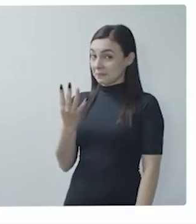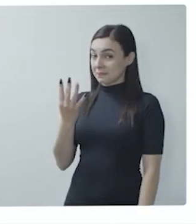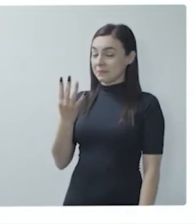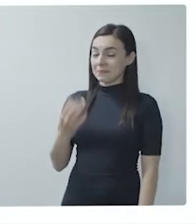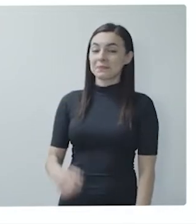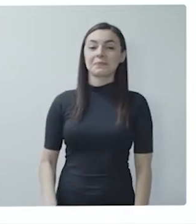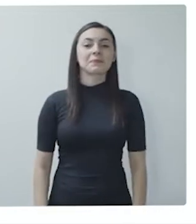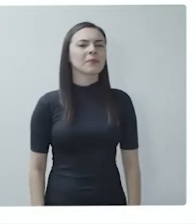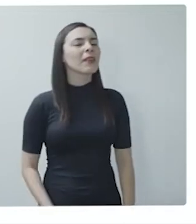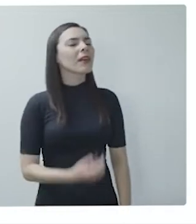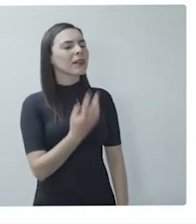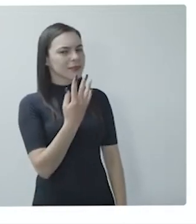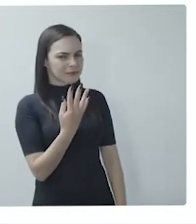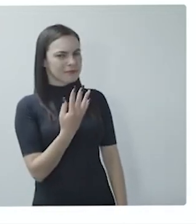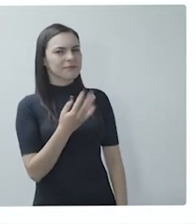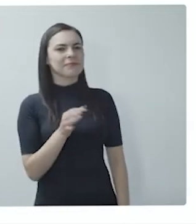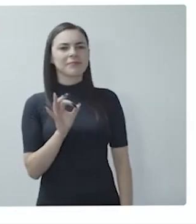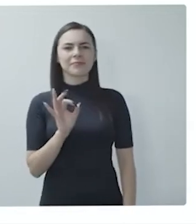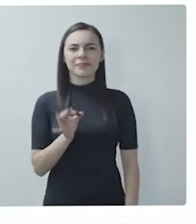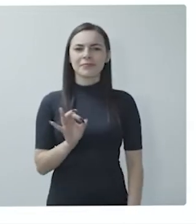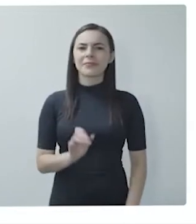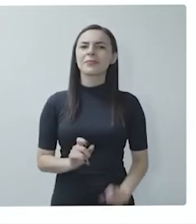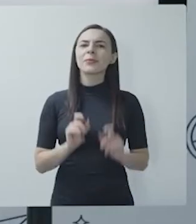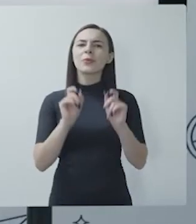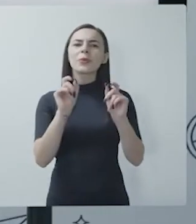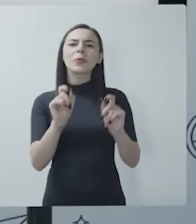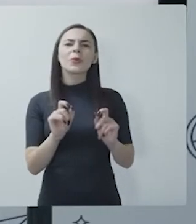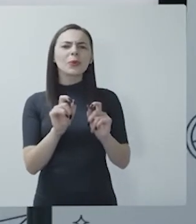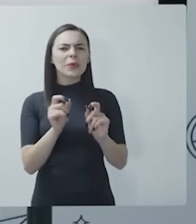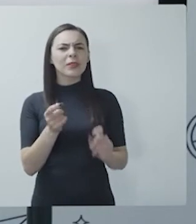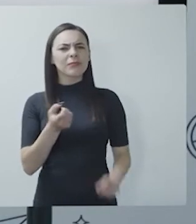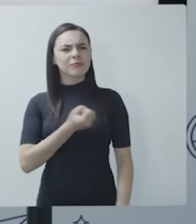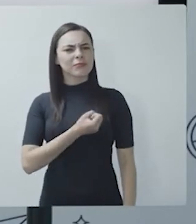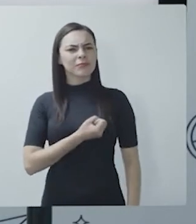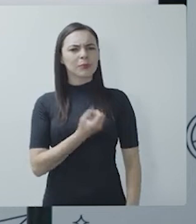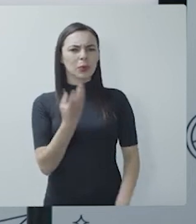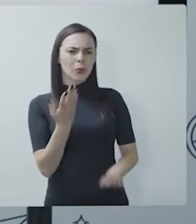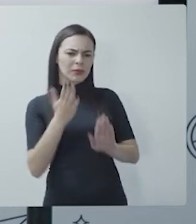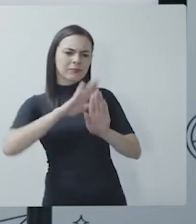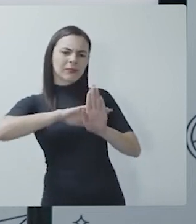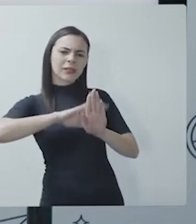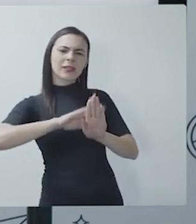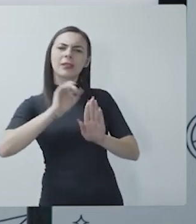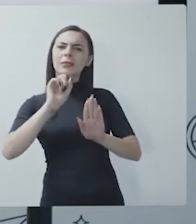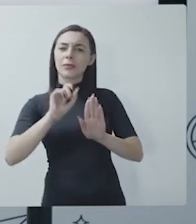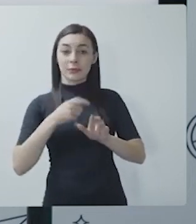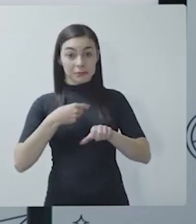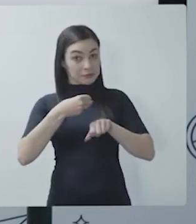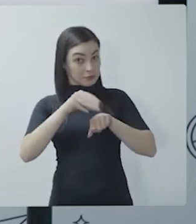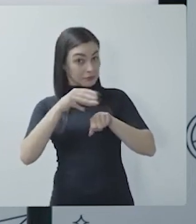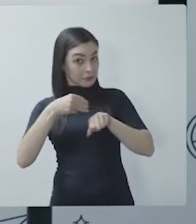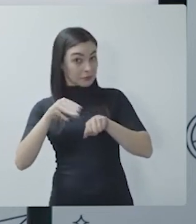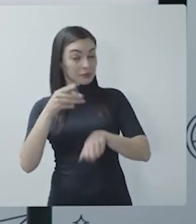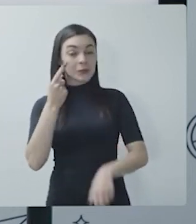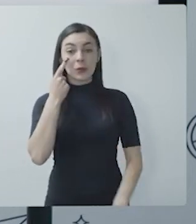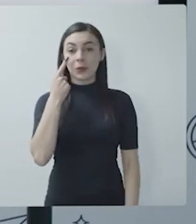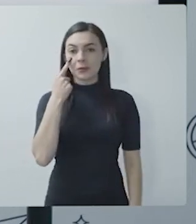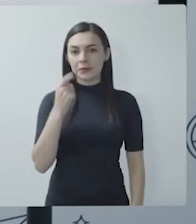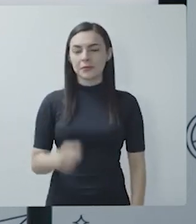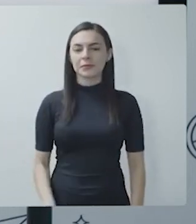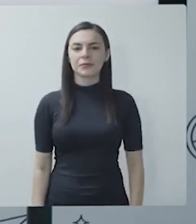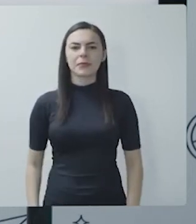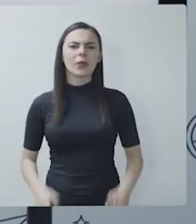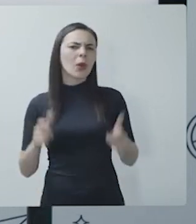4! O 4. O que será que tem atrás do número 4? Vamos lá, olhem as dicas. Fica